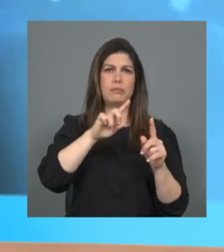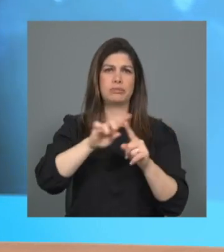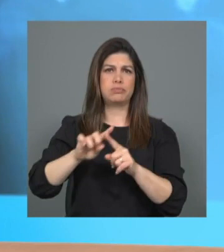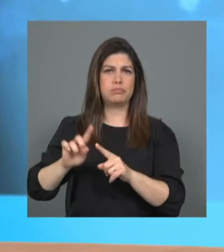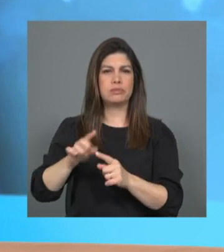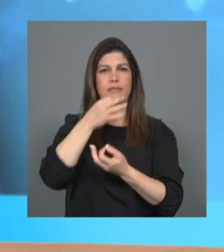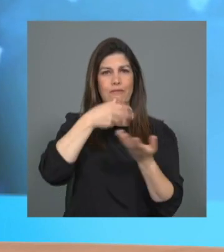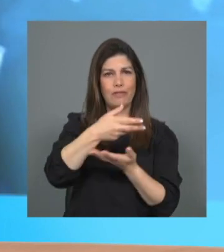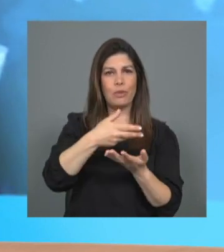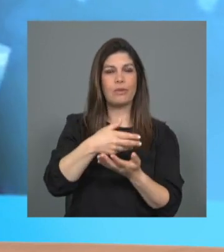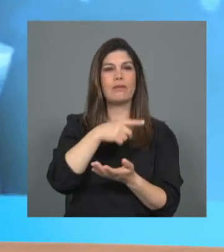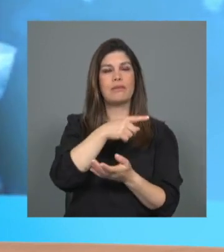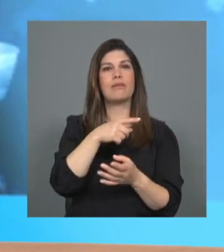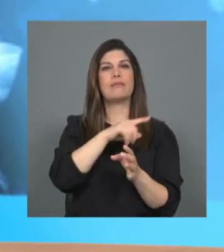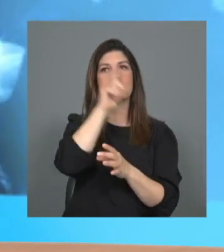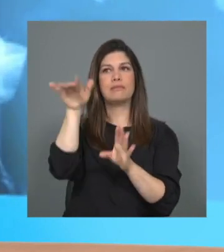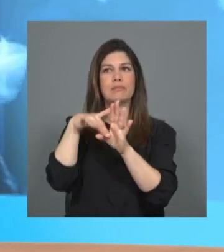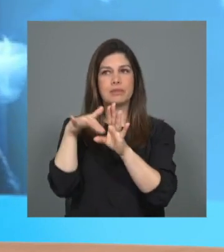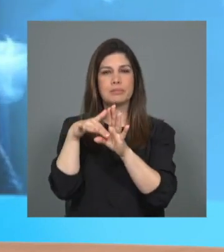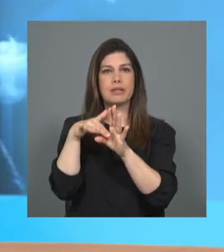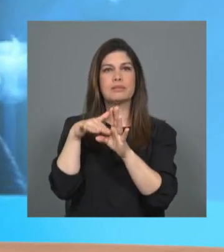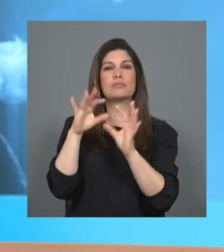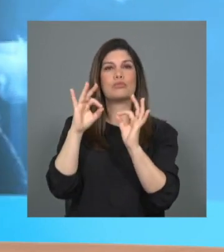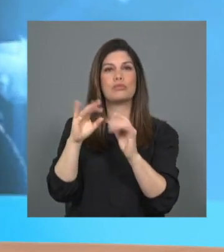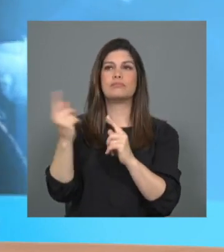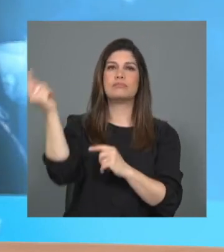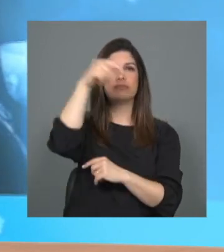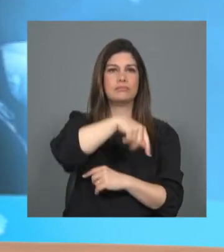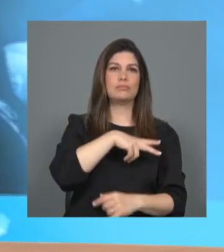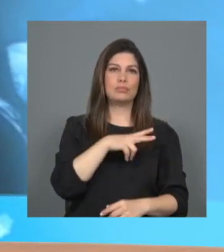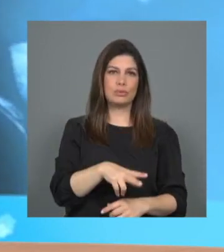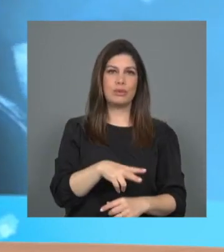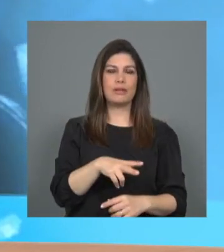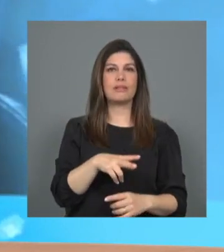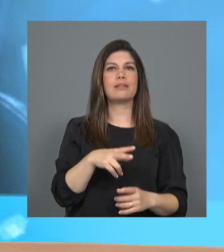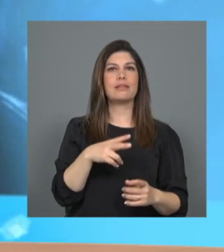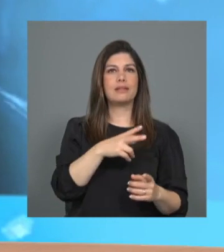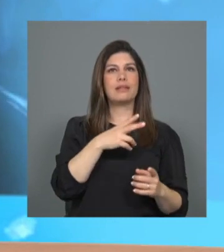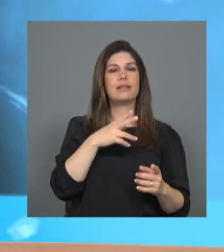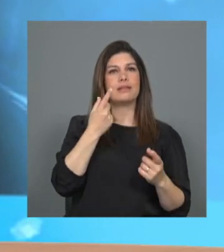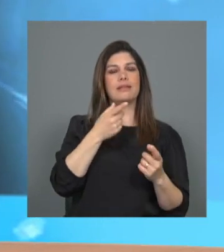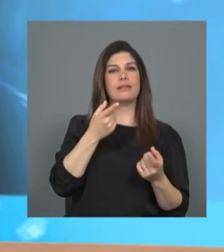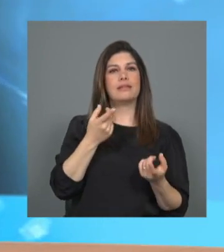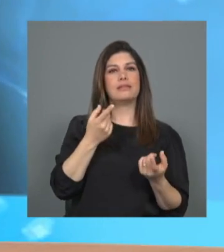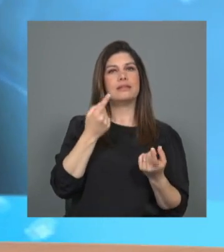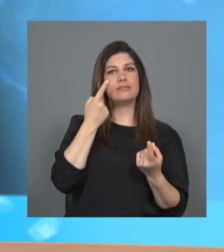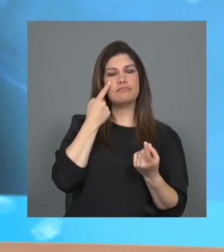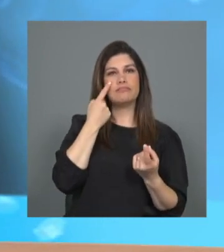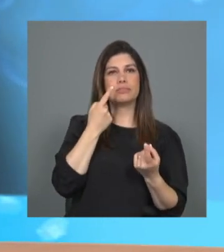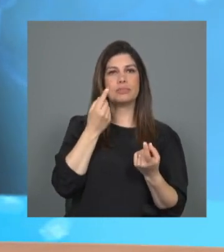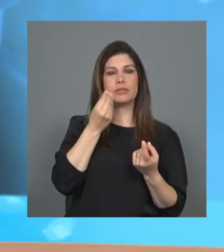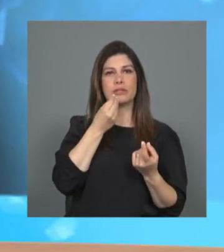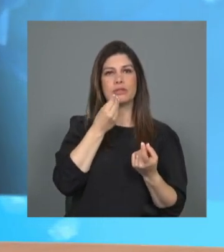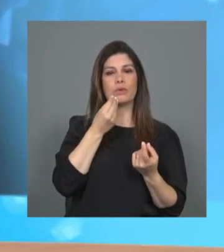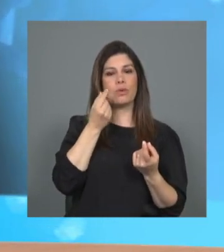tudo, trouxe a preocupação de trazer para Portugal tanto o itinerário como todas as outras temáticas e organizar e de,